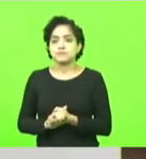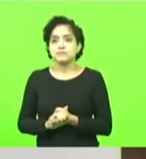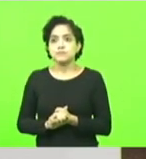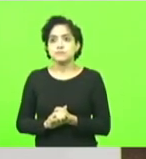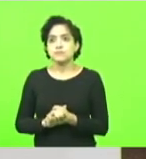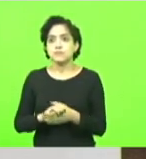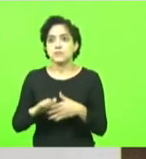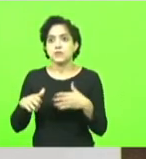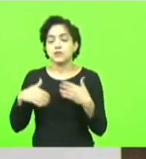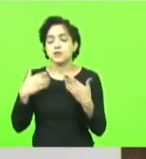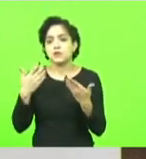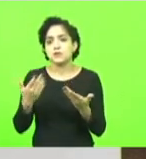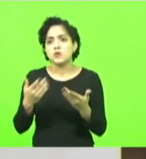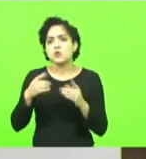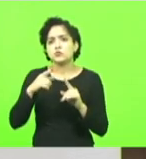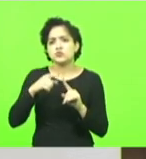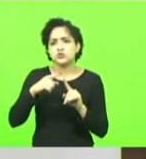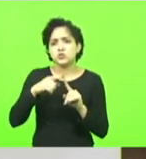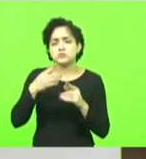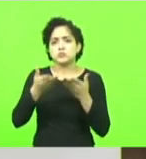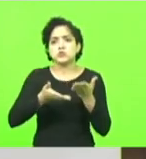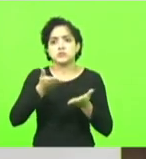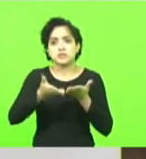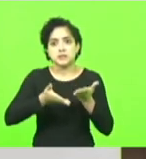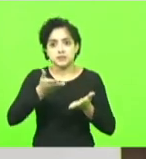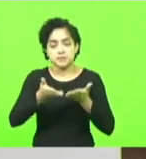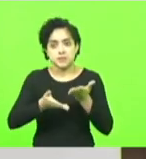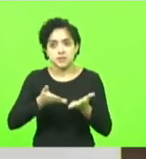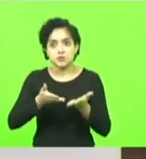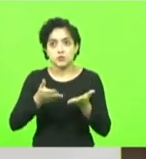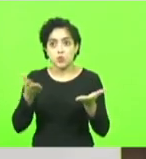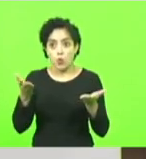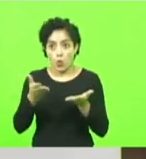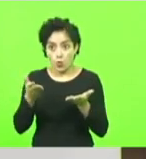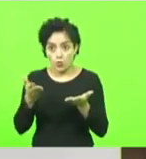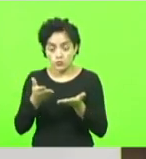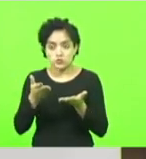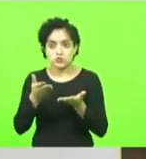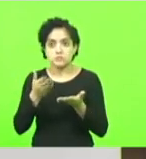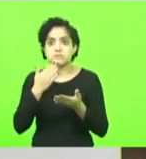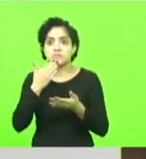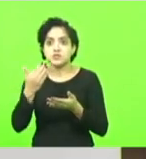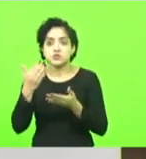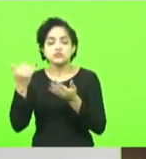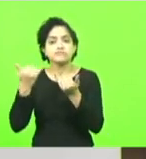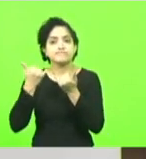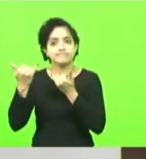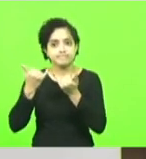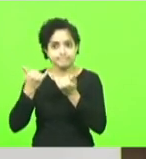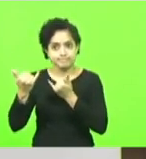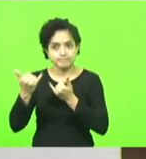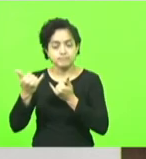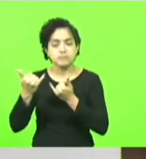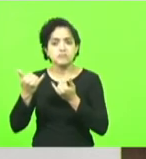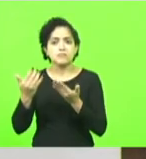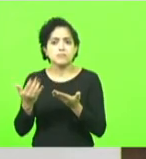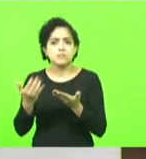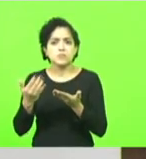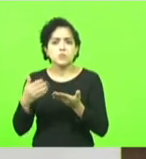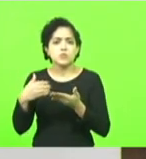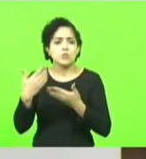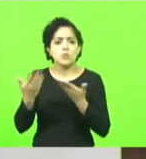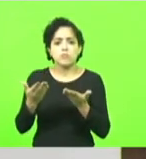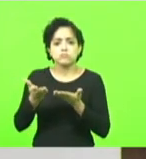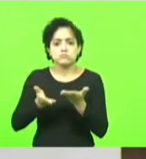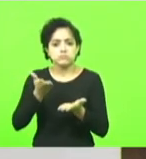Qual é o tipo de tratamento será? E eu hoje coloquei aqui um pedido de informação. Eu quero saber qual é o tipo de tratamento que a